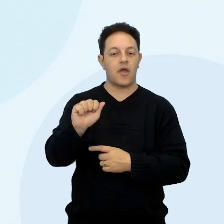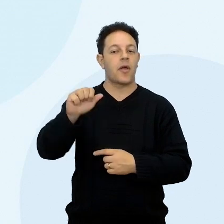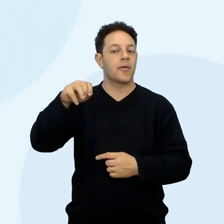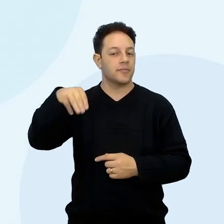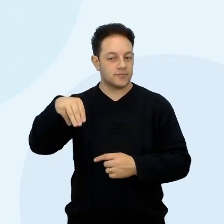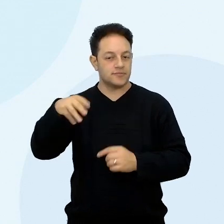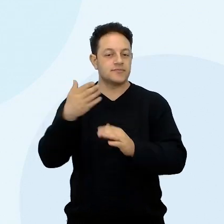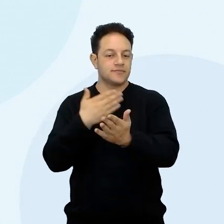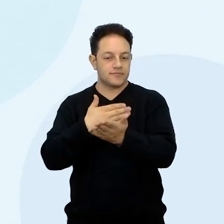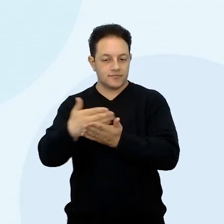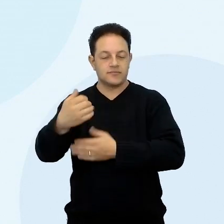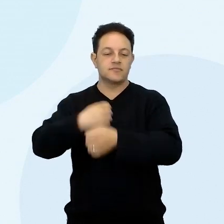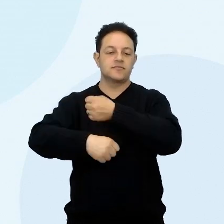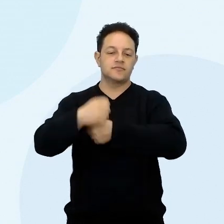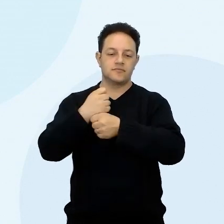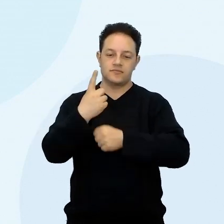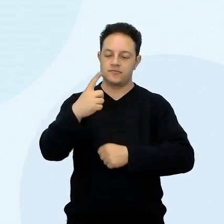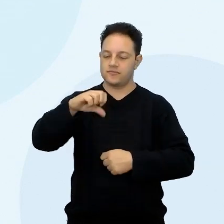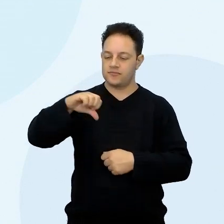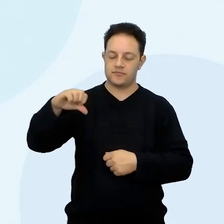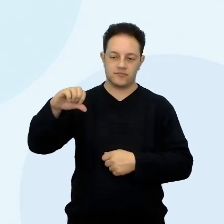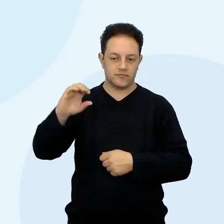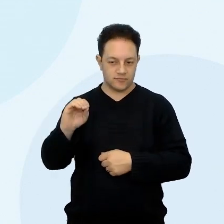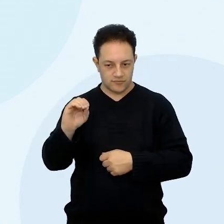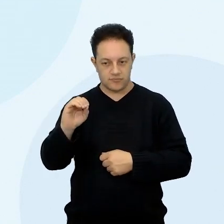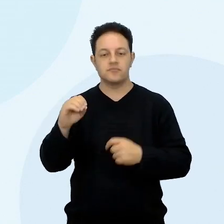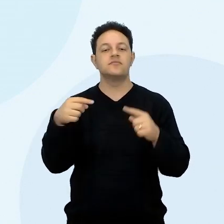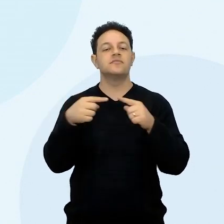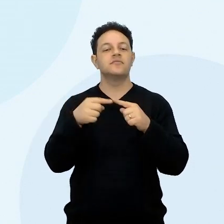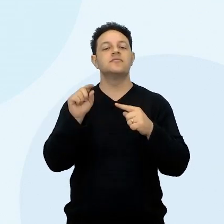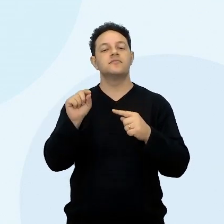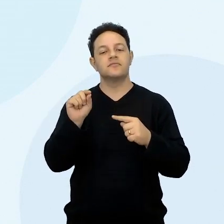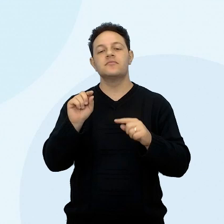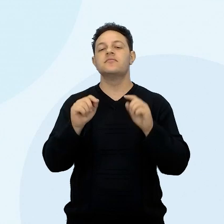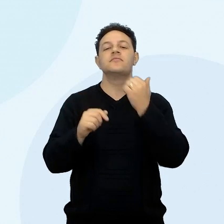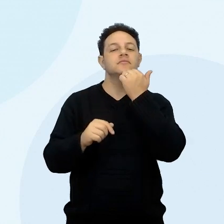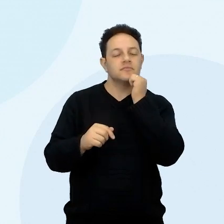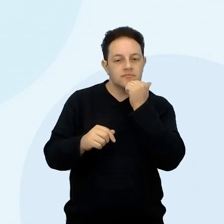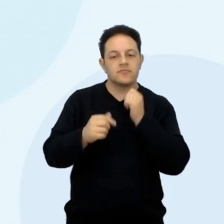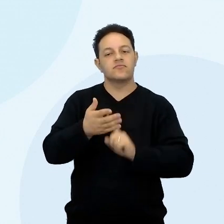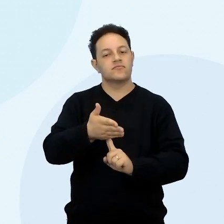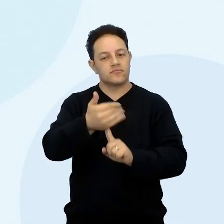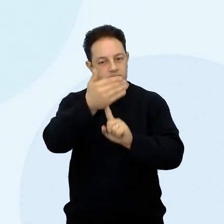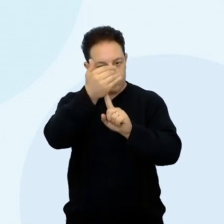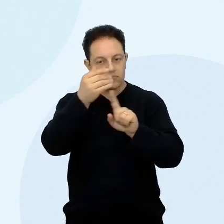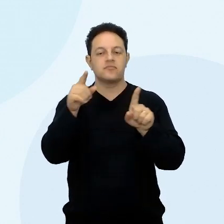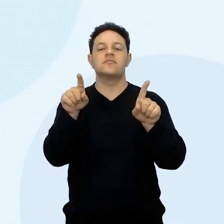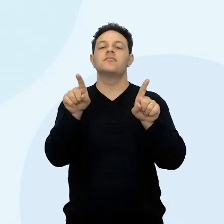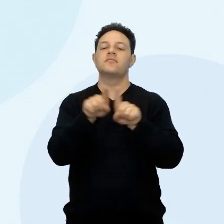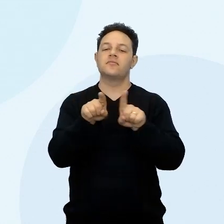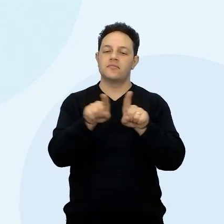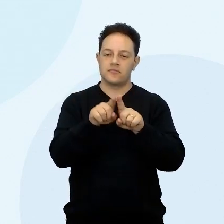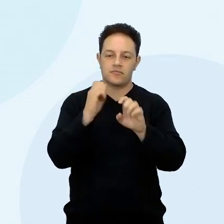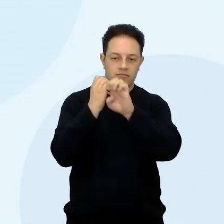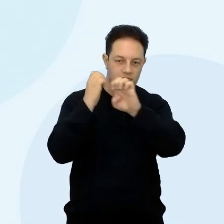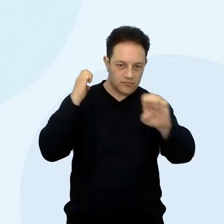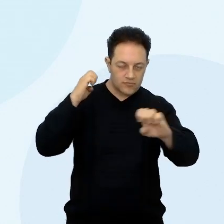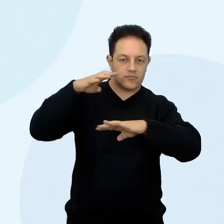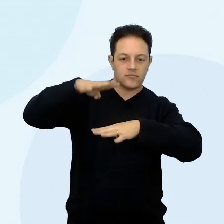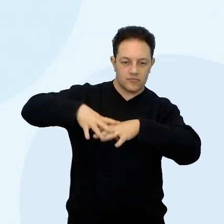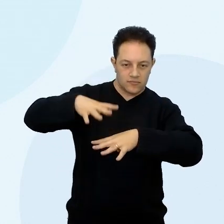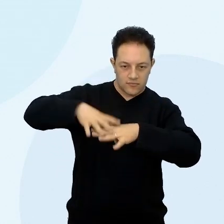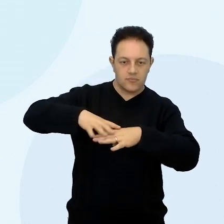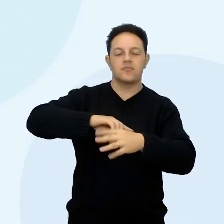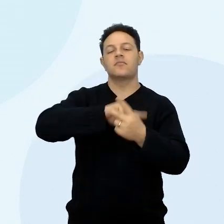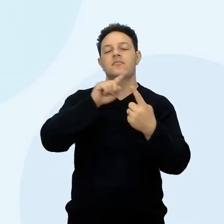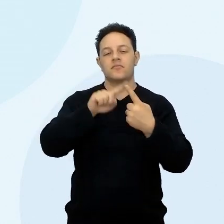1990, que inclui, né, que incluía, no caso, só ciência, tecnologia, engenharia e matemática.